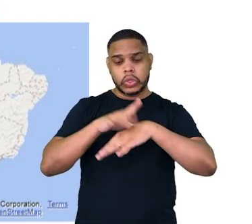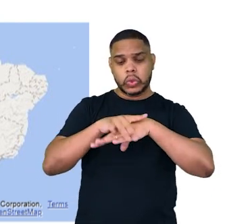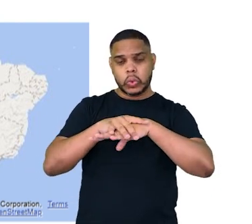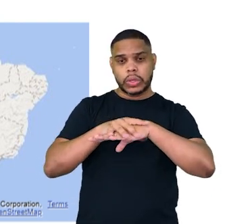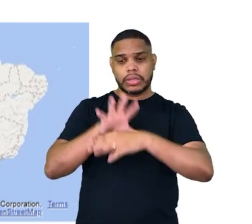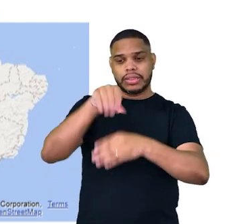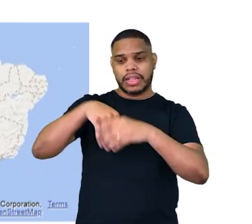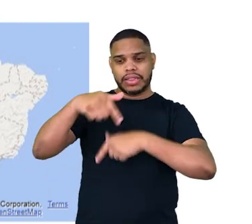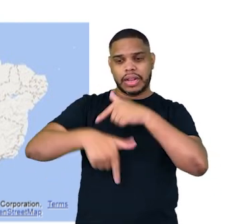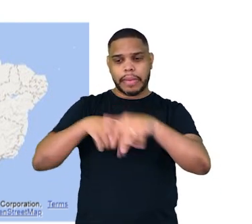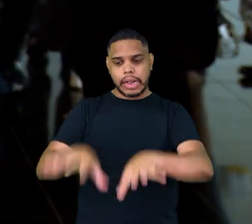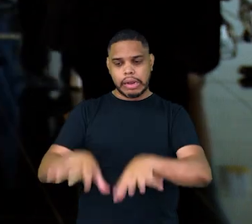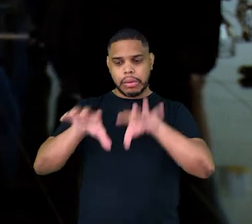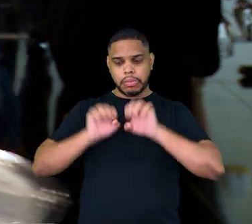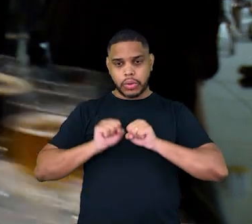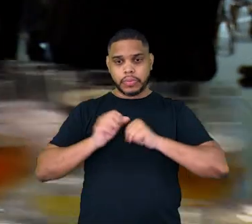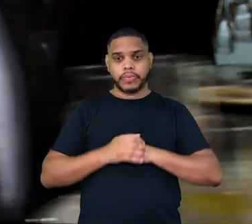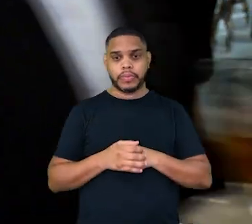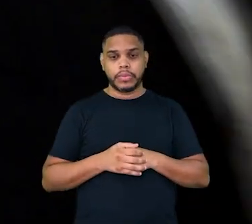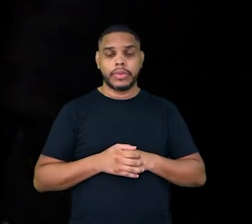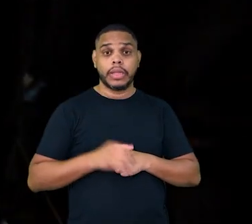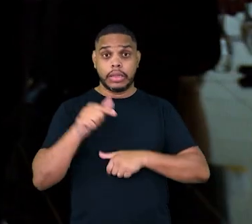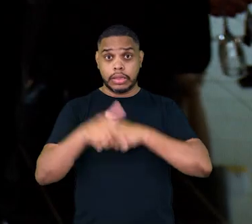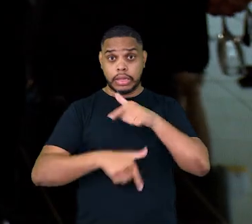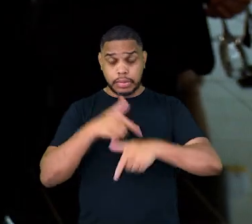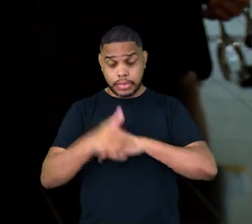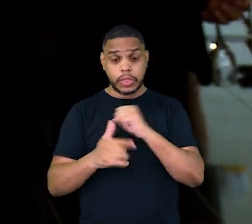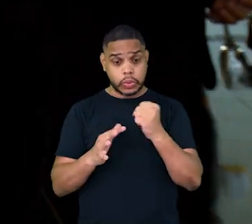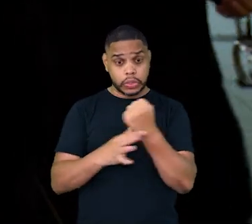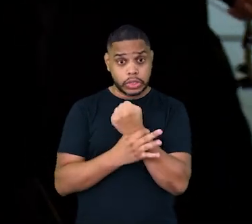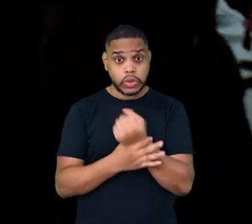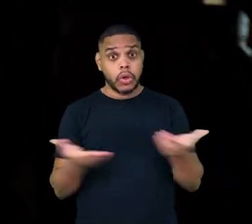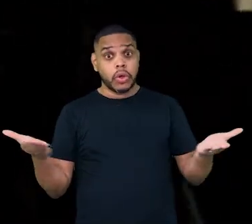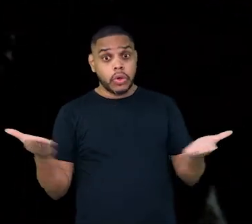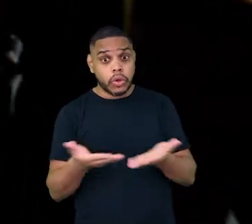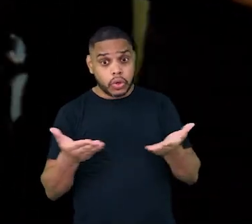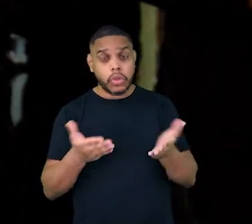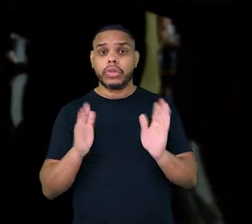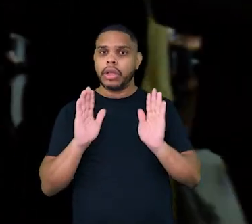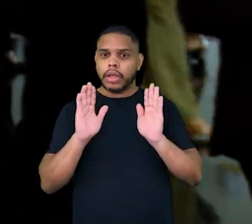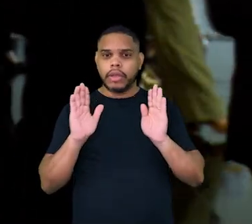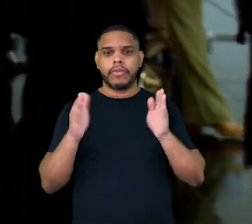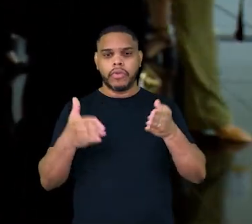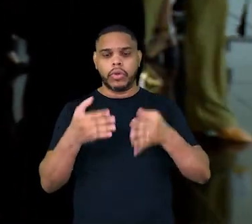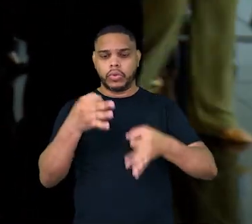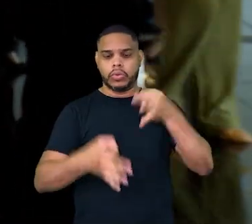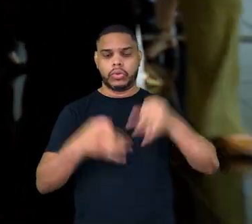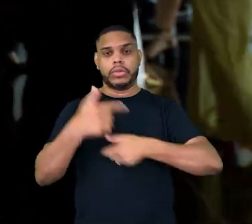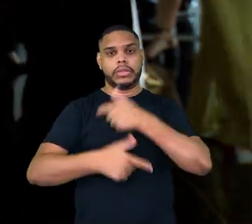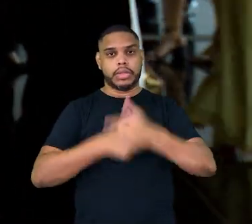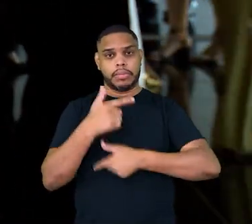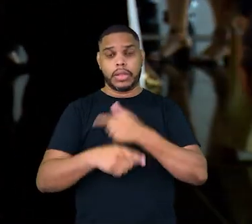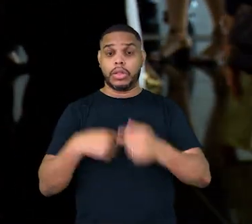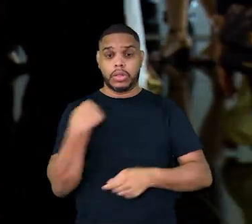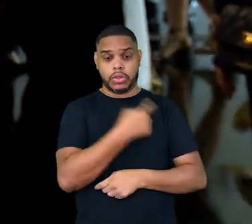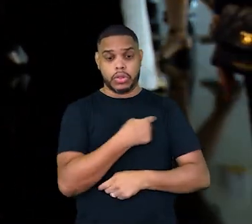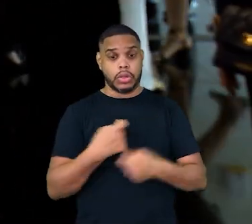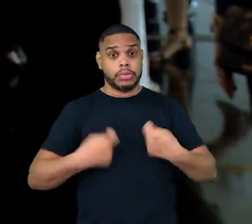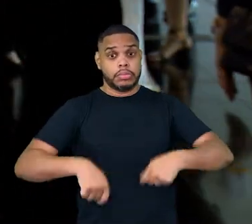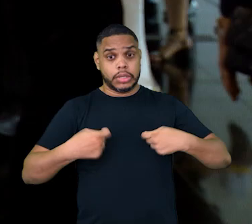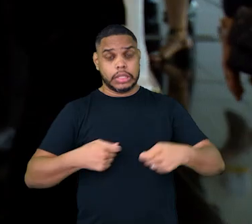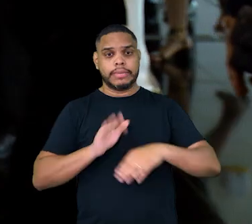doenças ocupacionais. O trabalho seguro, de verdade, hoje é um foco da Justiça do Trabalho e a gente